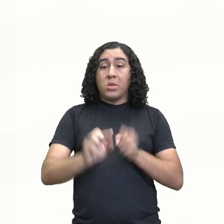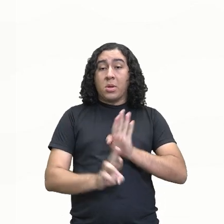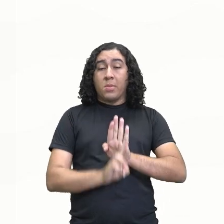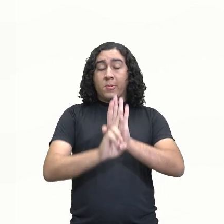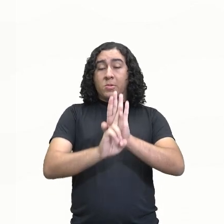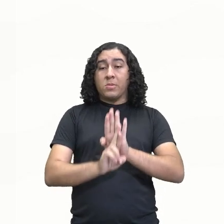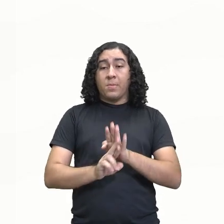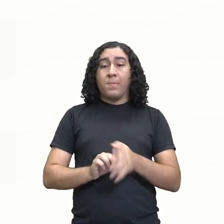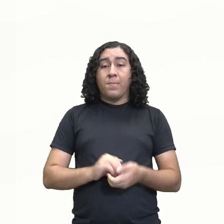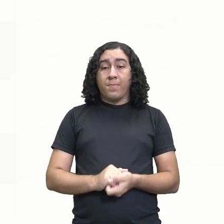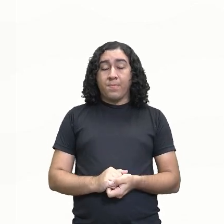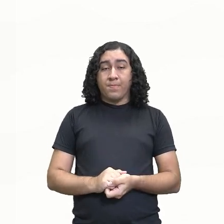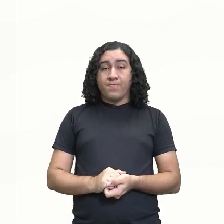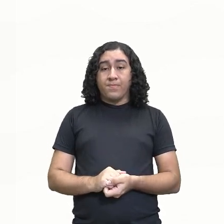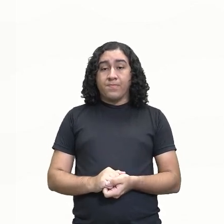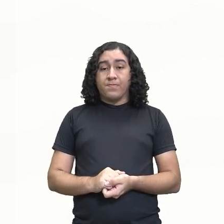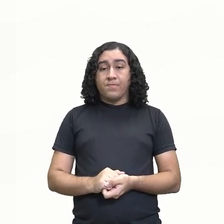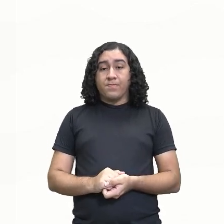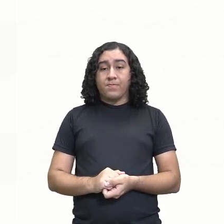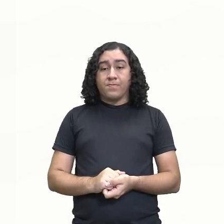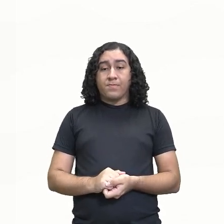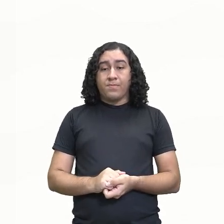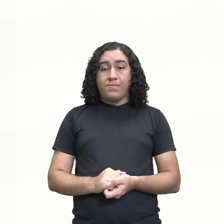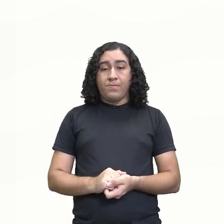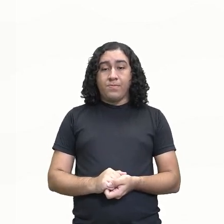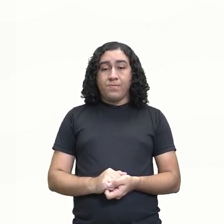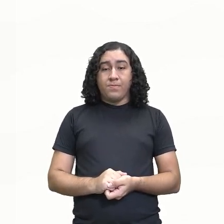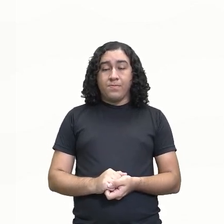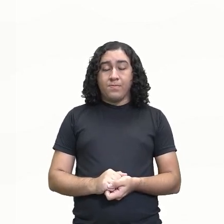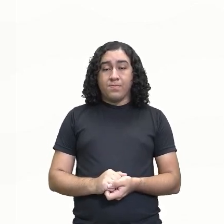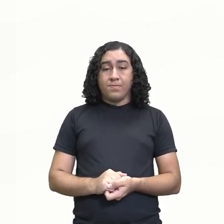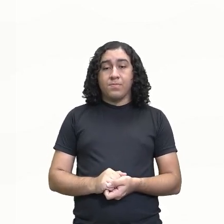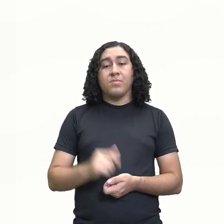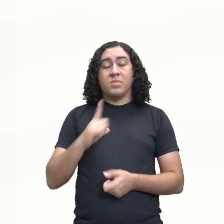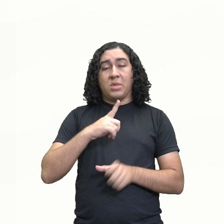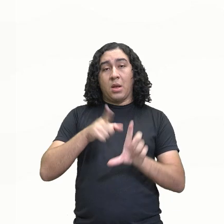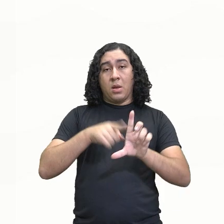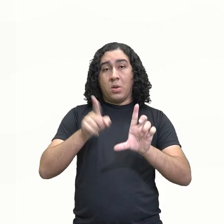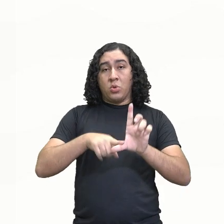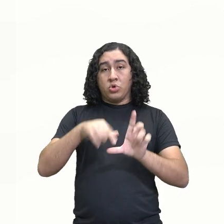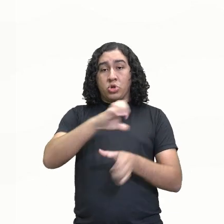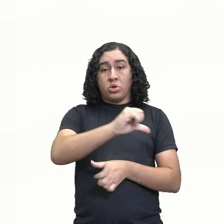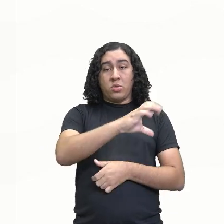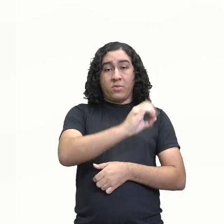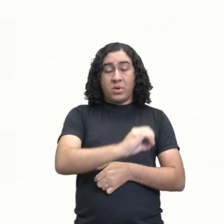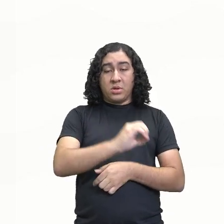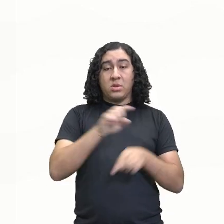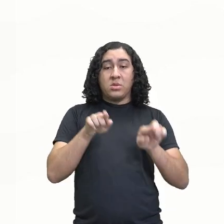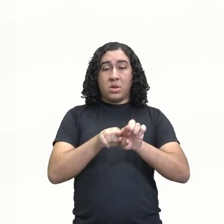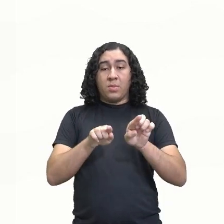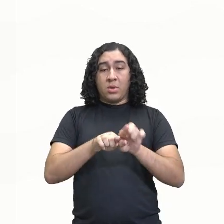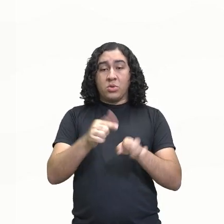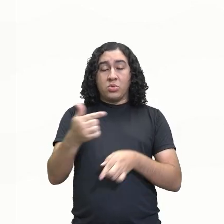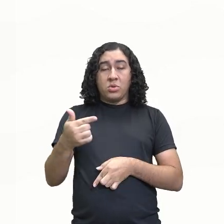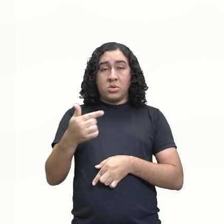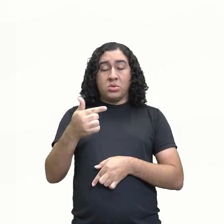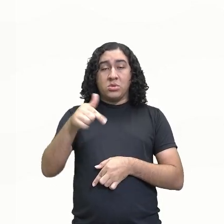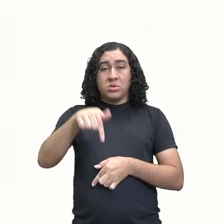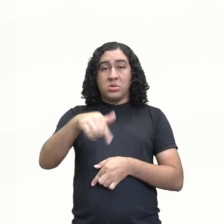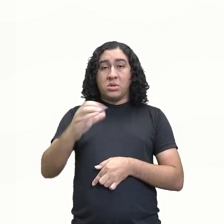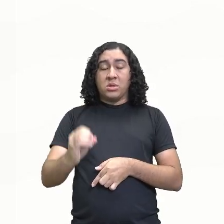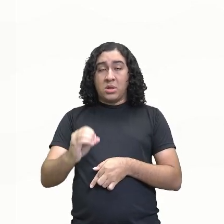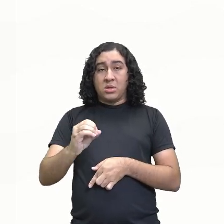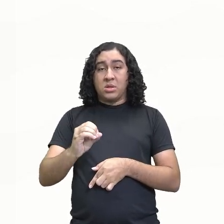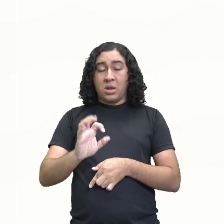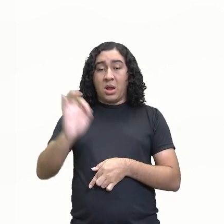representação, tudo bem? Onde nós vamos aí trabalhar com o ângulo de 90 e o ângulo de 270 graus, mas aqui